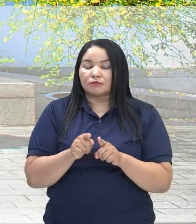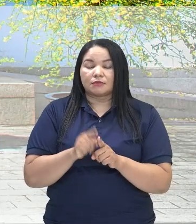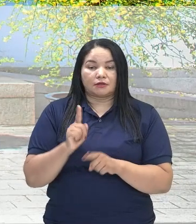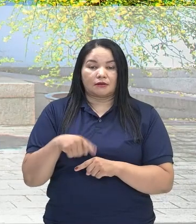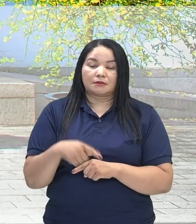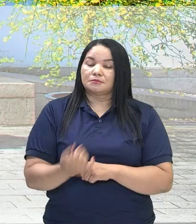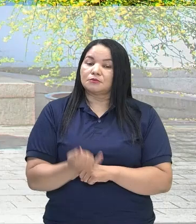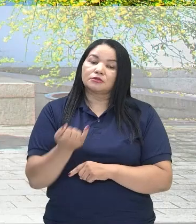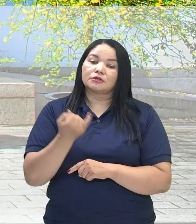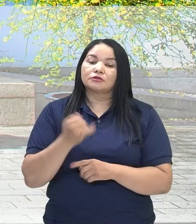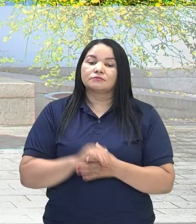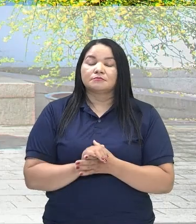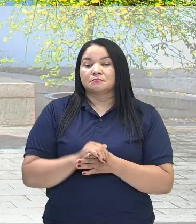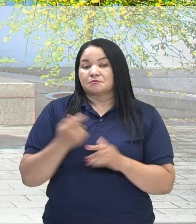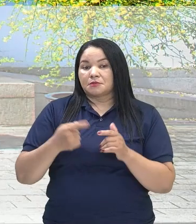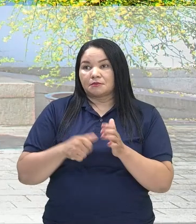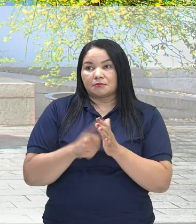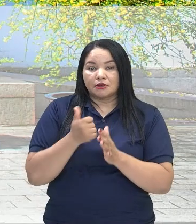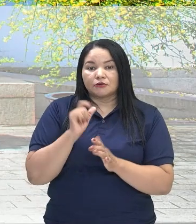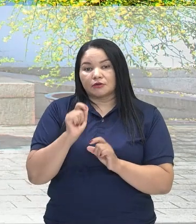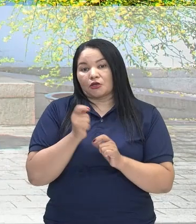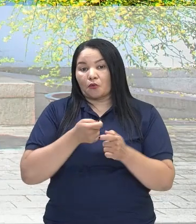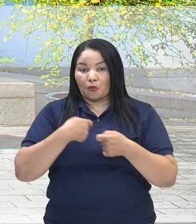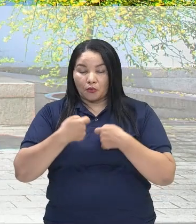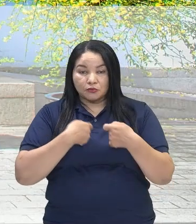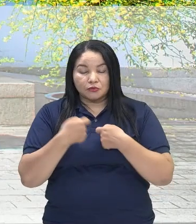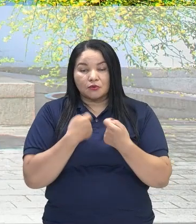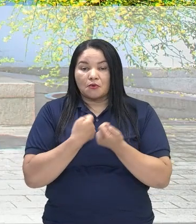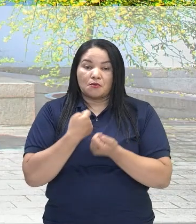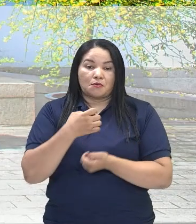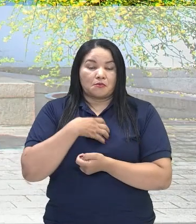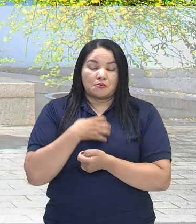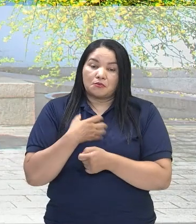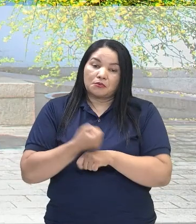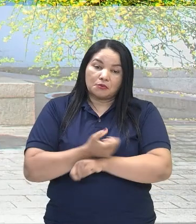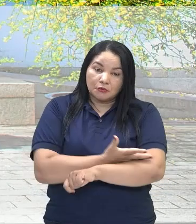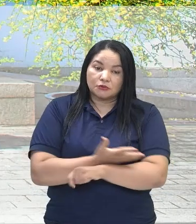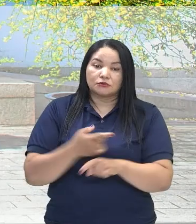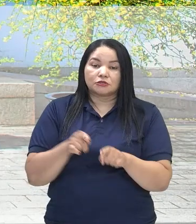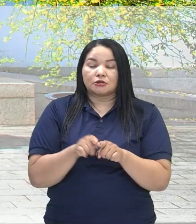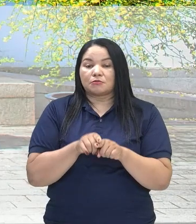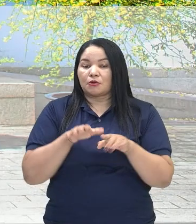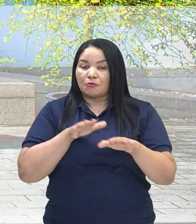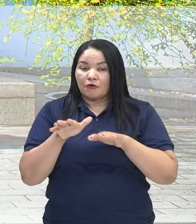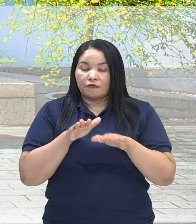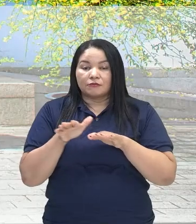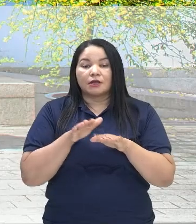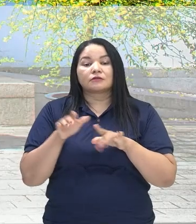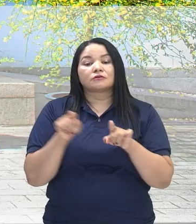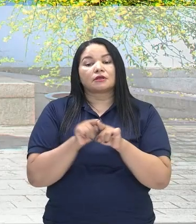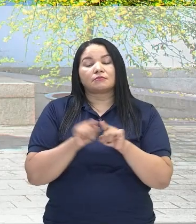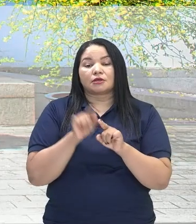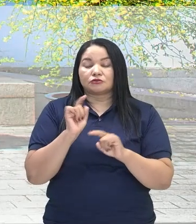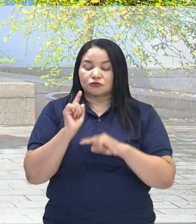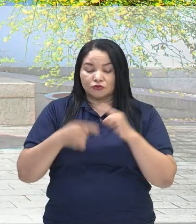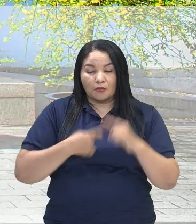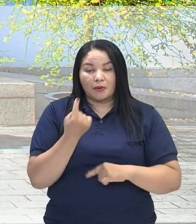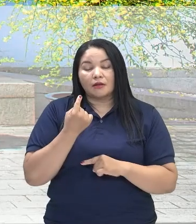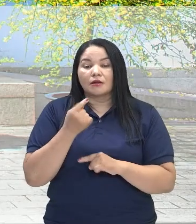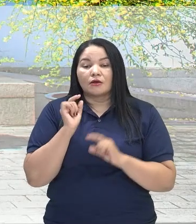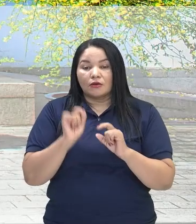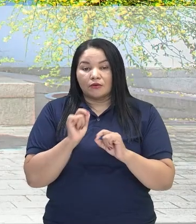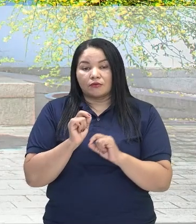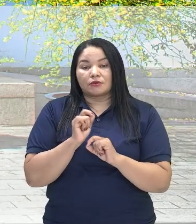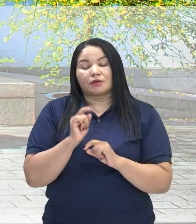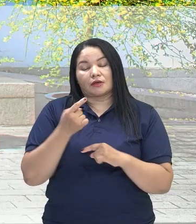Primeiro ali no controle das suas emoções, dos seus movimentos, mas também de superar ali os